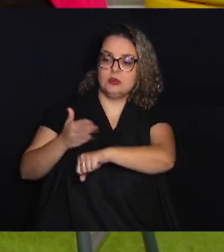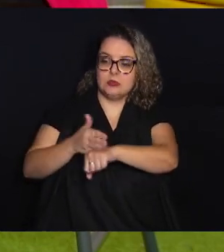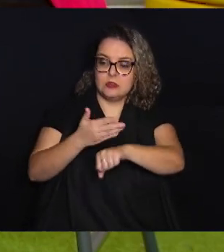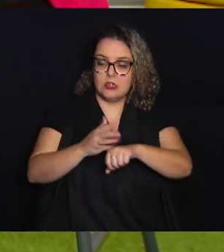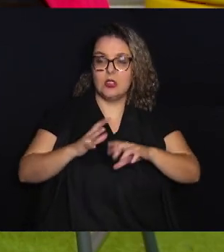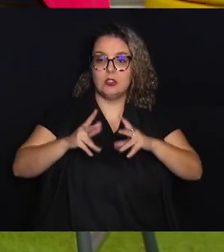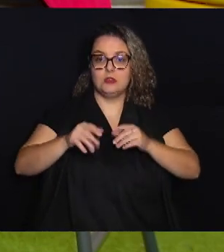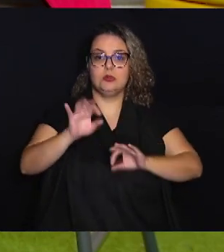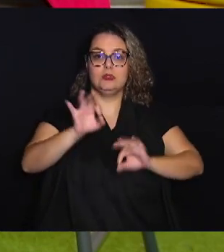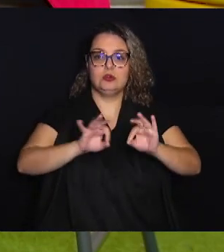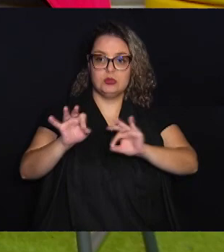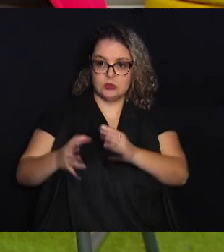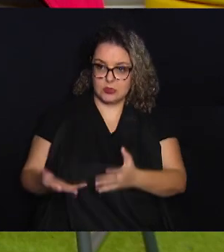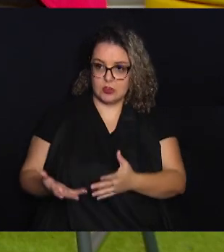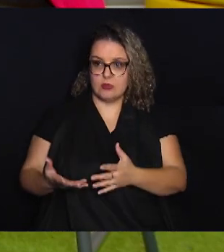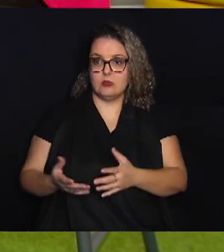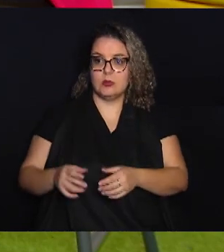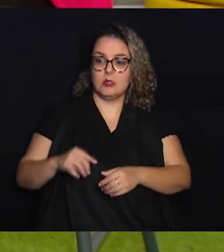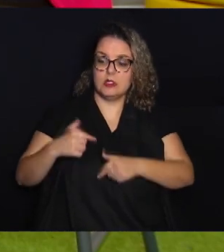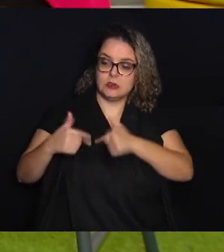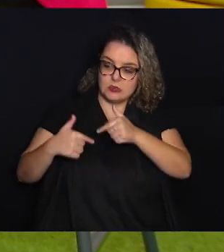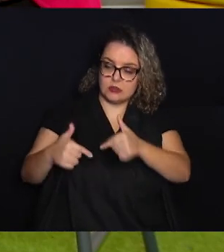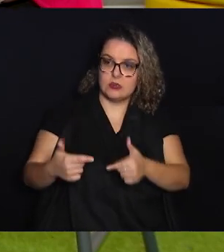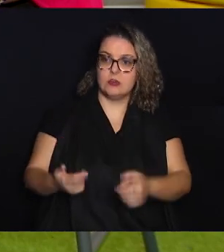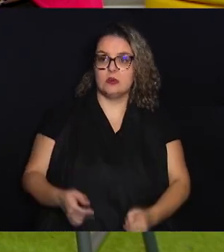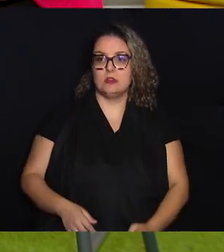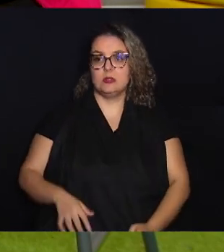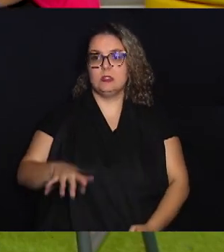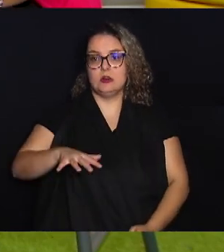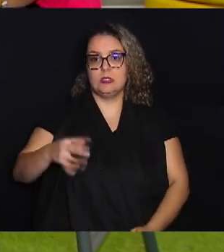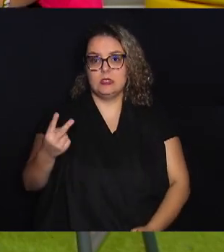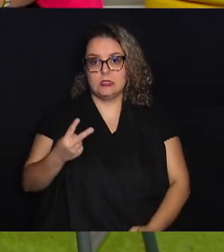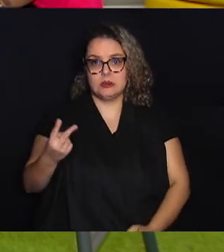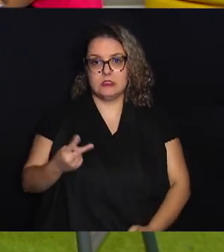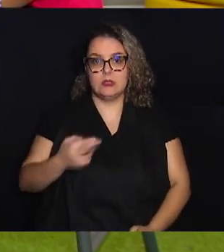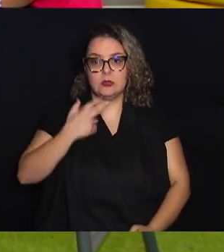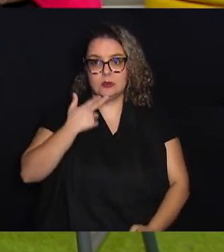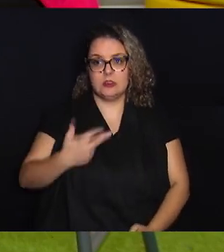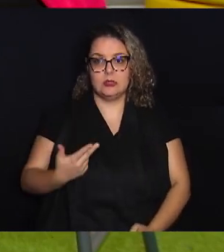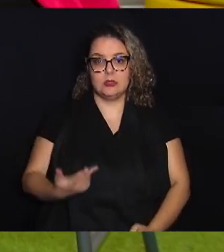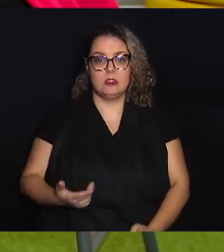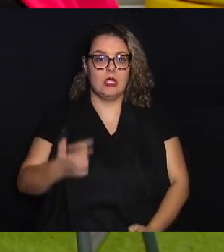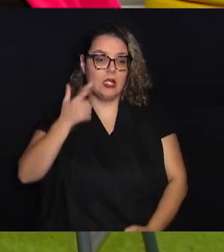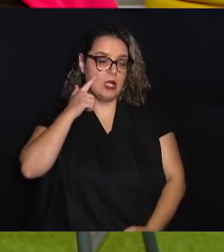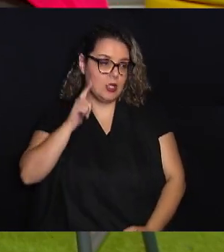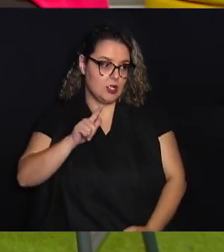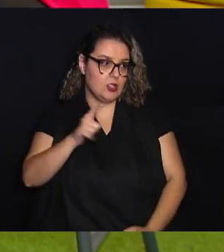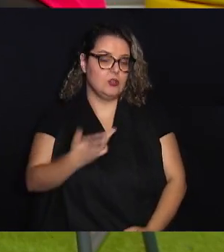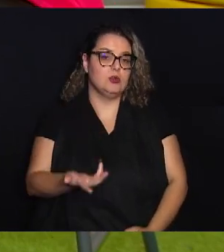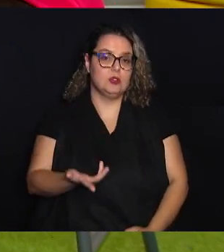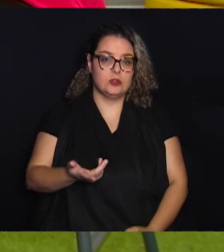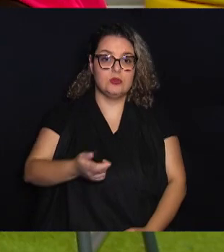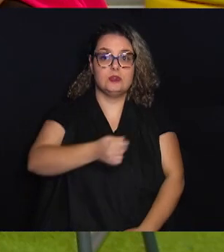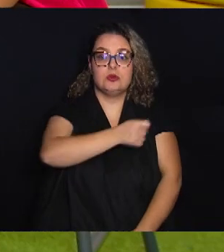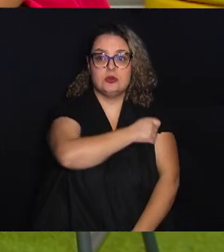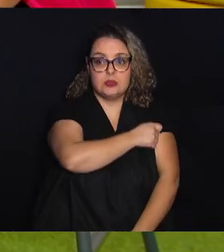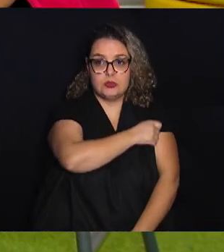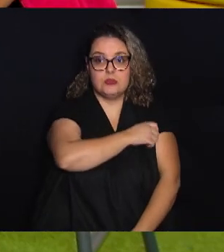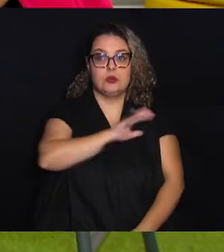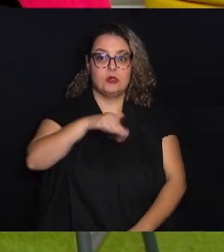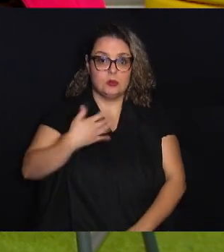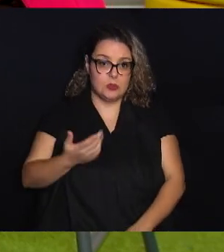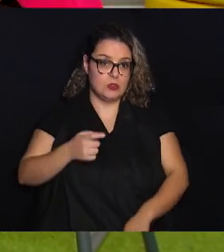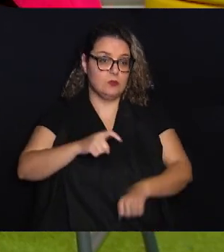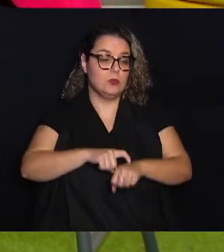práticas, todas organizadas para serem trabalhadas nessa segunda língua. É claro que os estudantes, evidentemente,